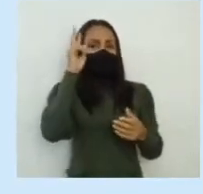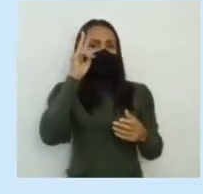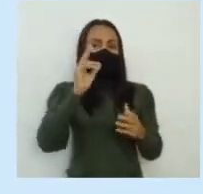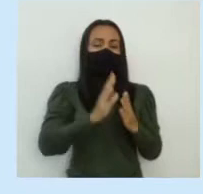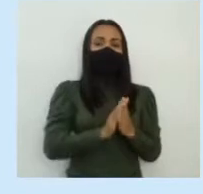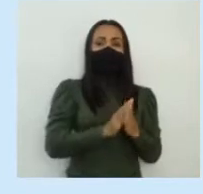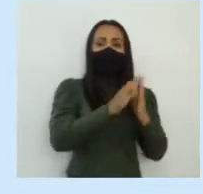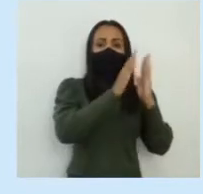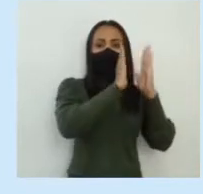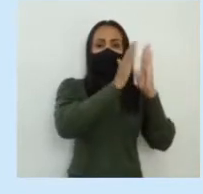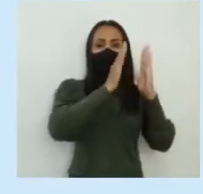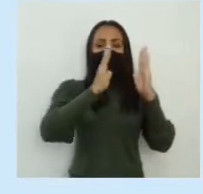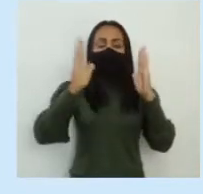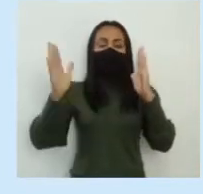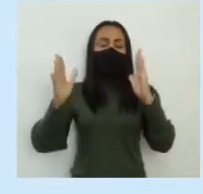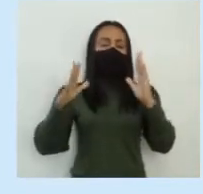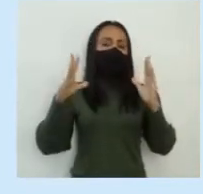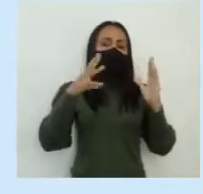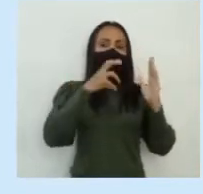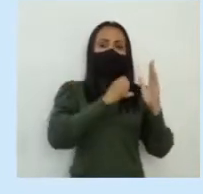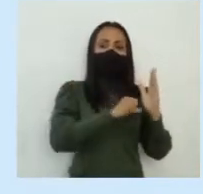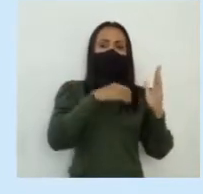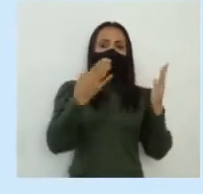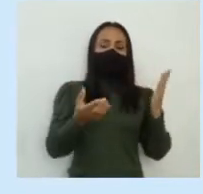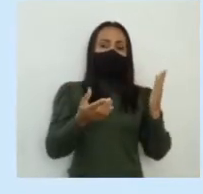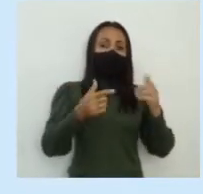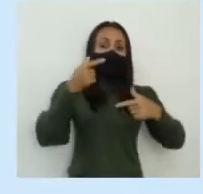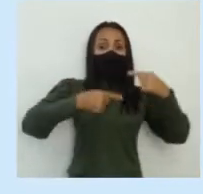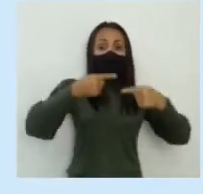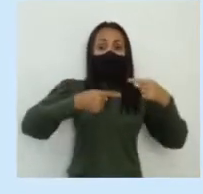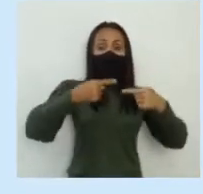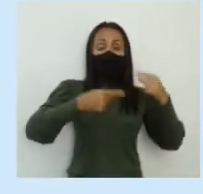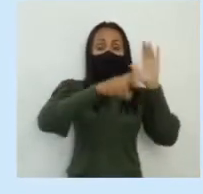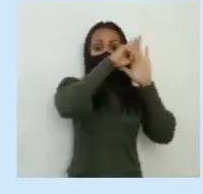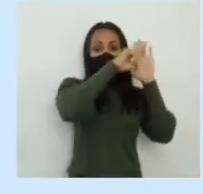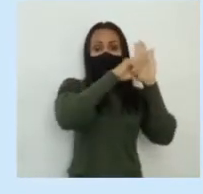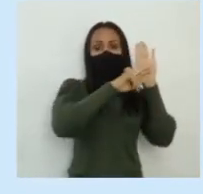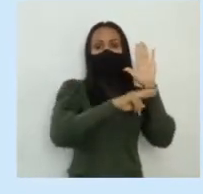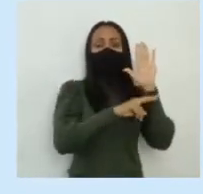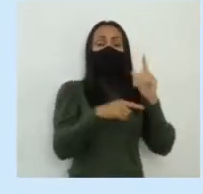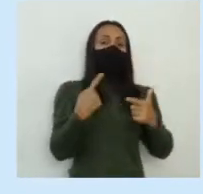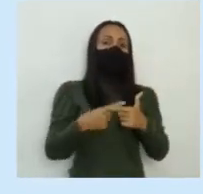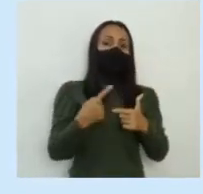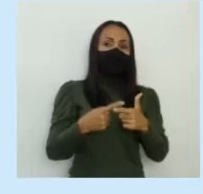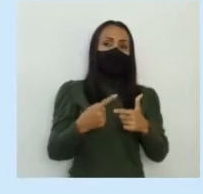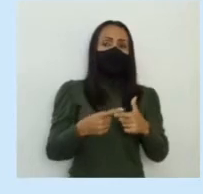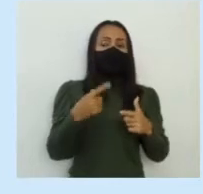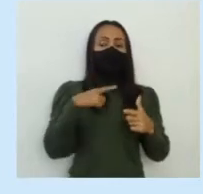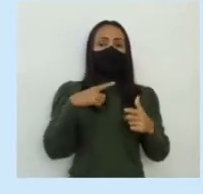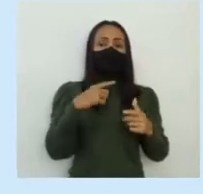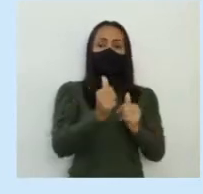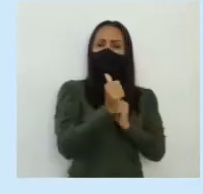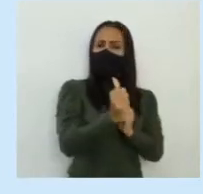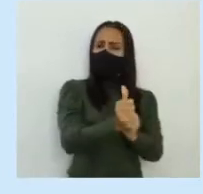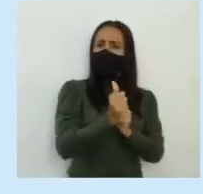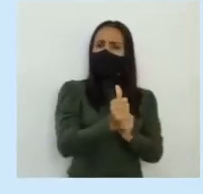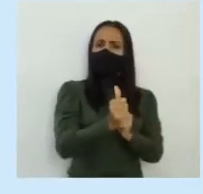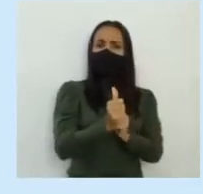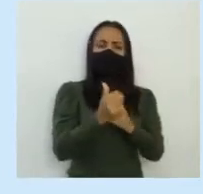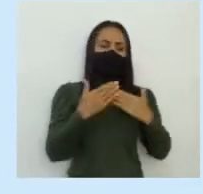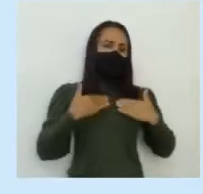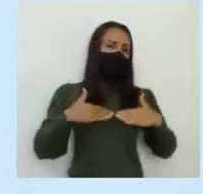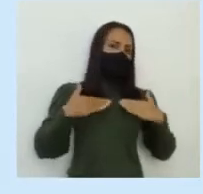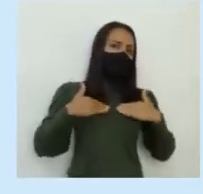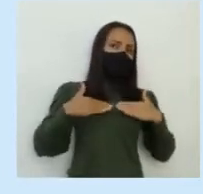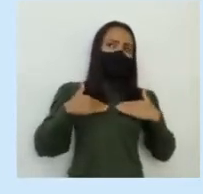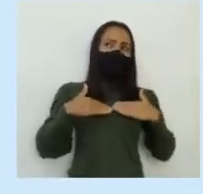adora diretriz, adora orientação, adora política, adora regra. Por quê? Porque a gente vai seguir com mais tranquilidade.